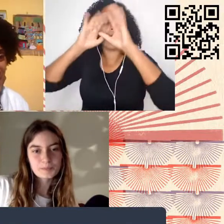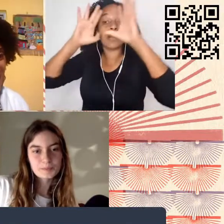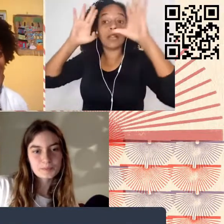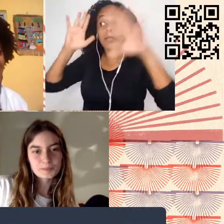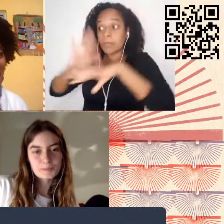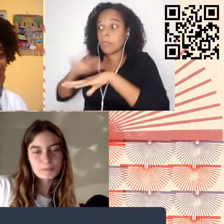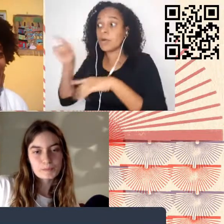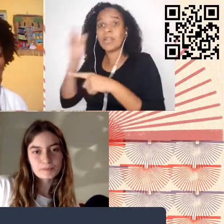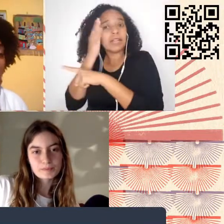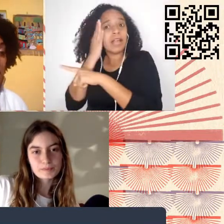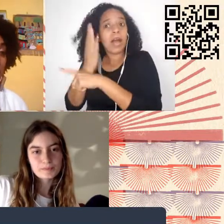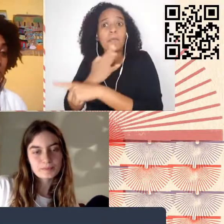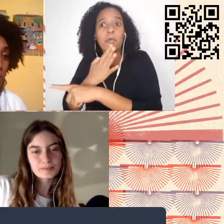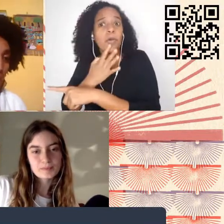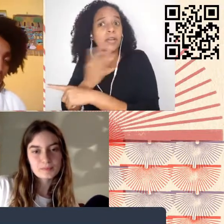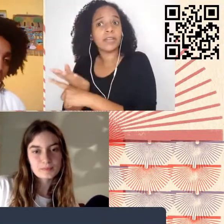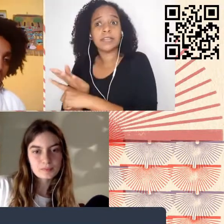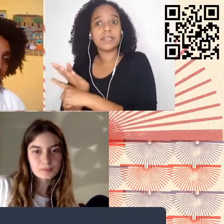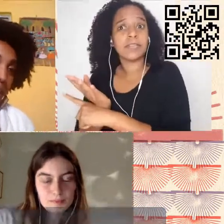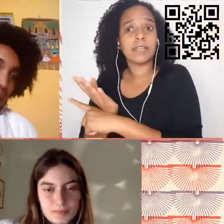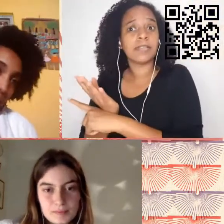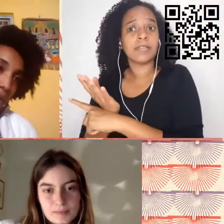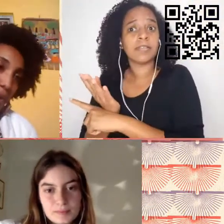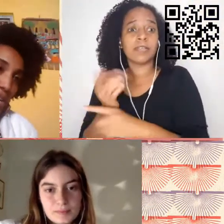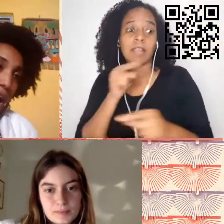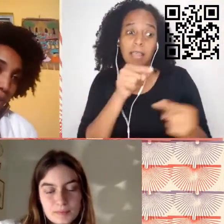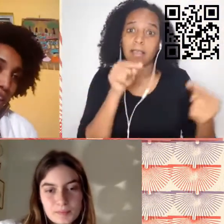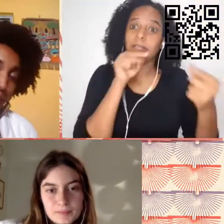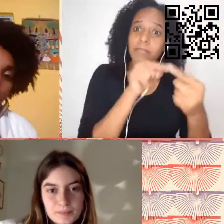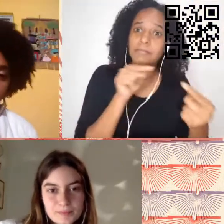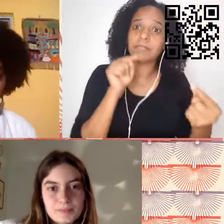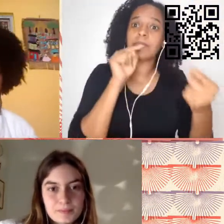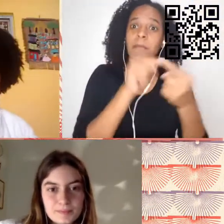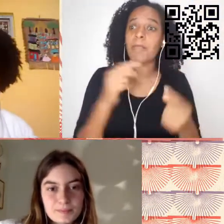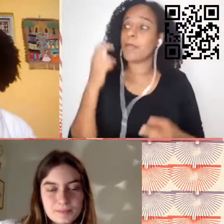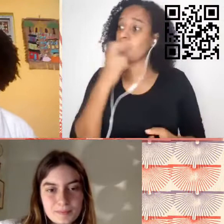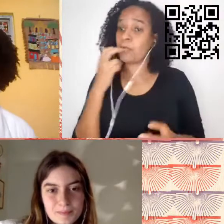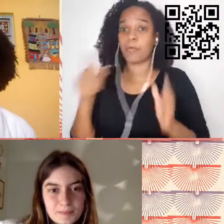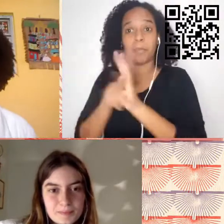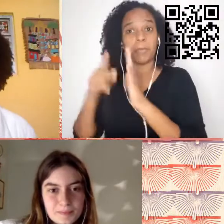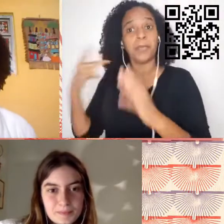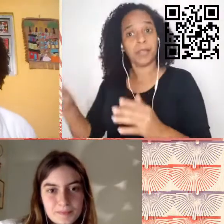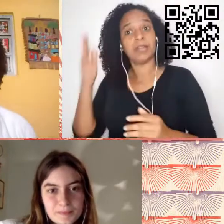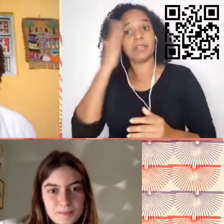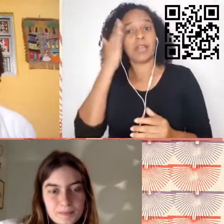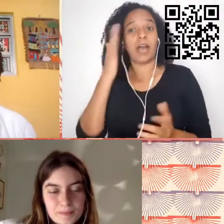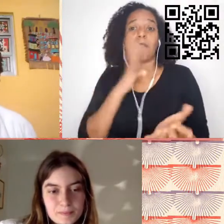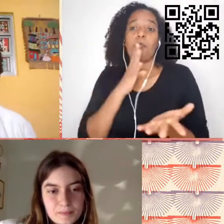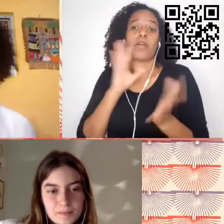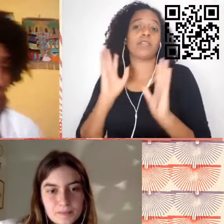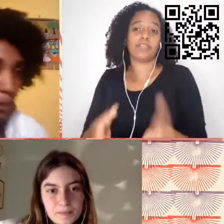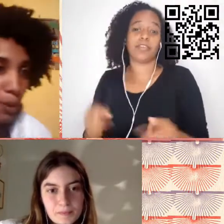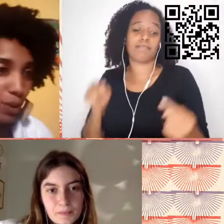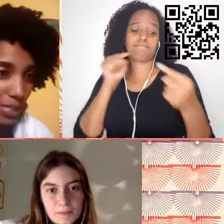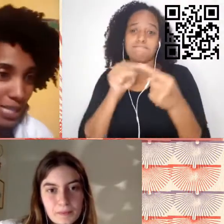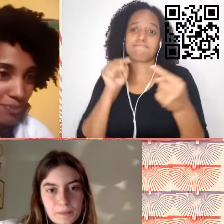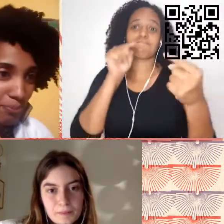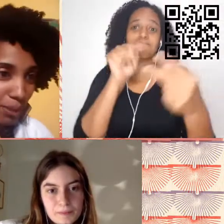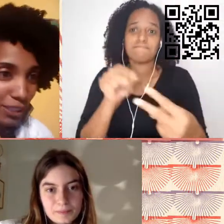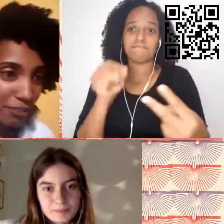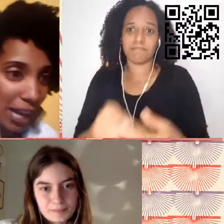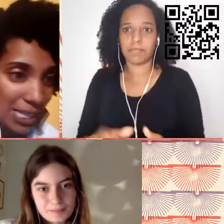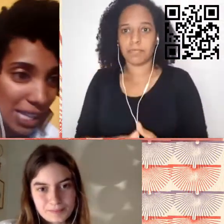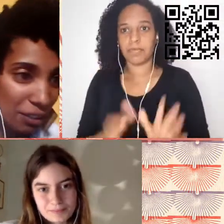relação que era da literatura, que é oral, da literatura oral. É, se eu estiver me prolongando,